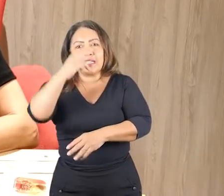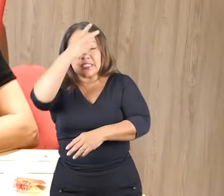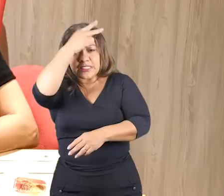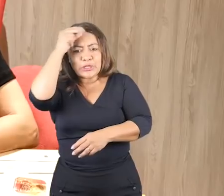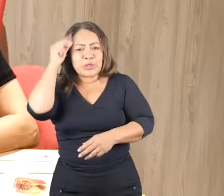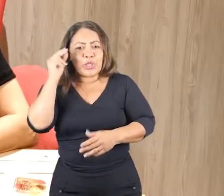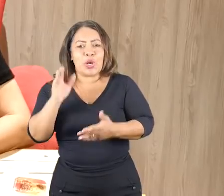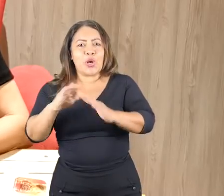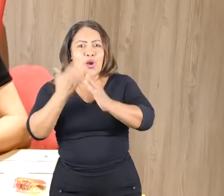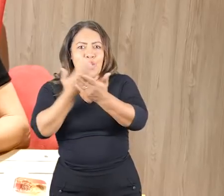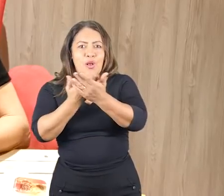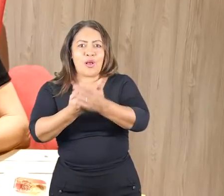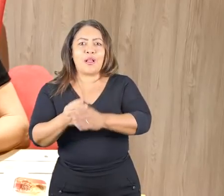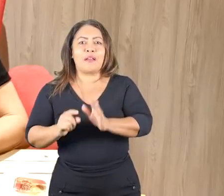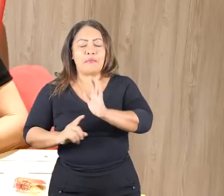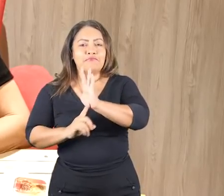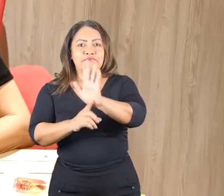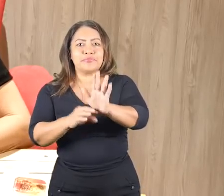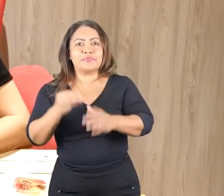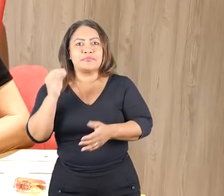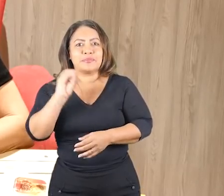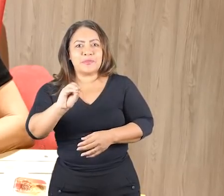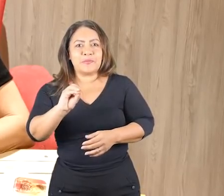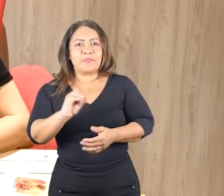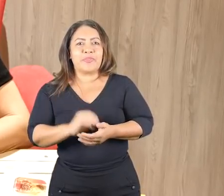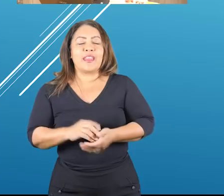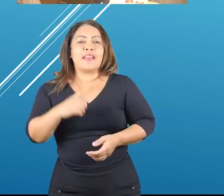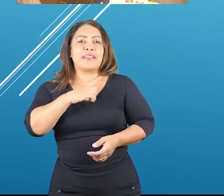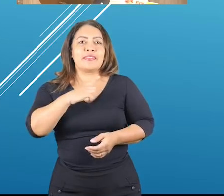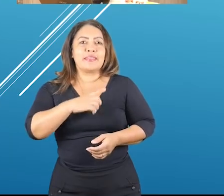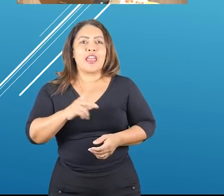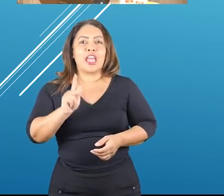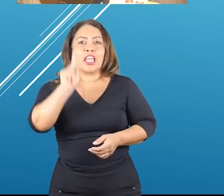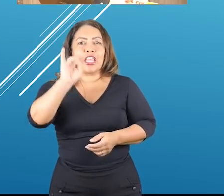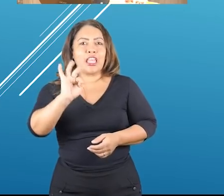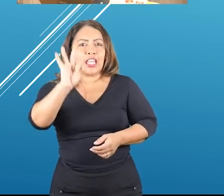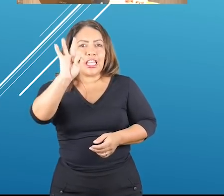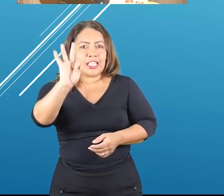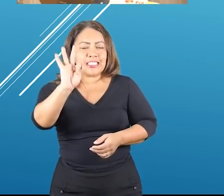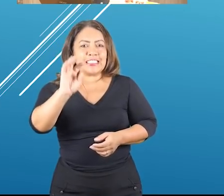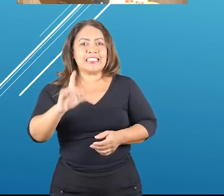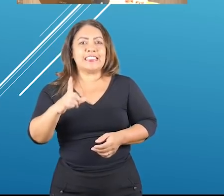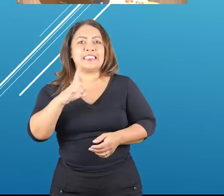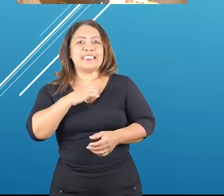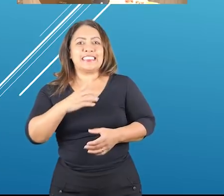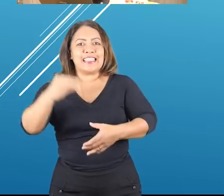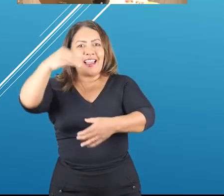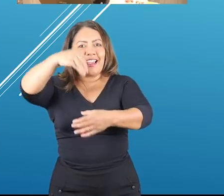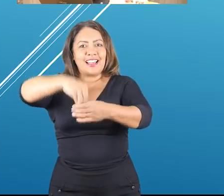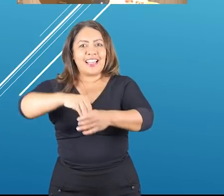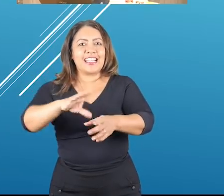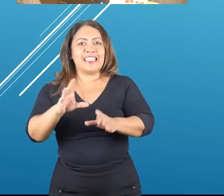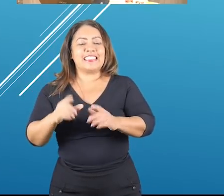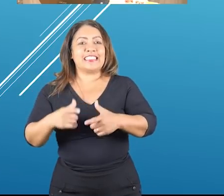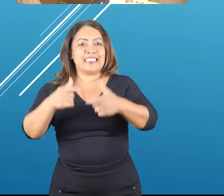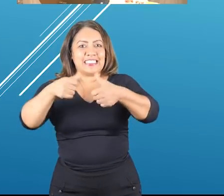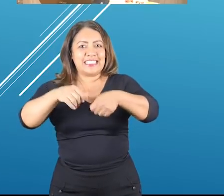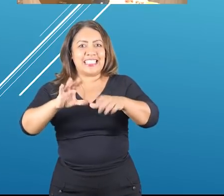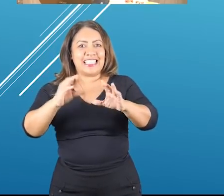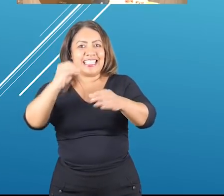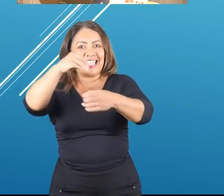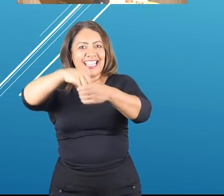postou, né? Tem a questão de kits de brinquedos que enviaram para